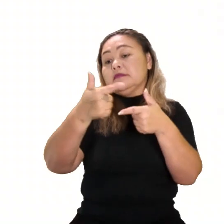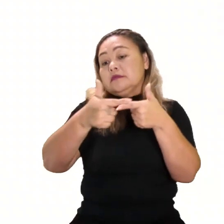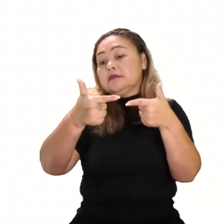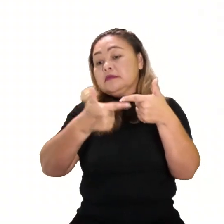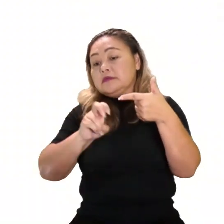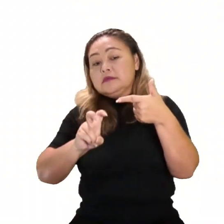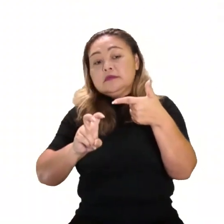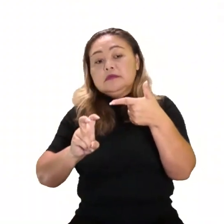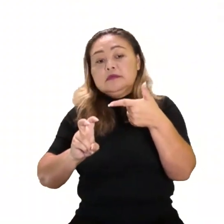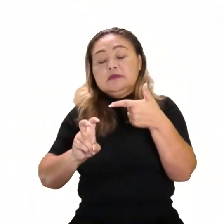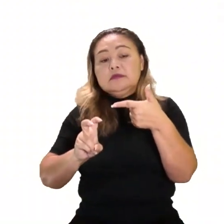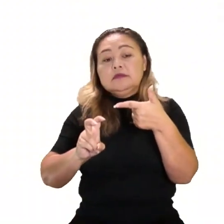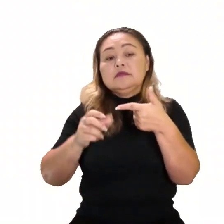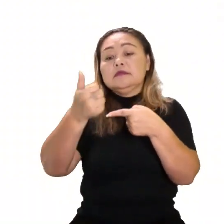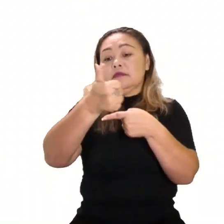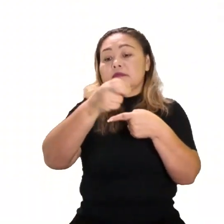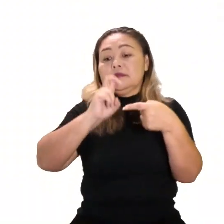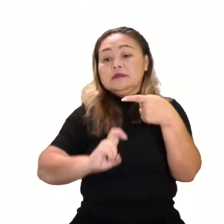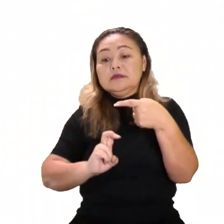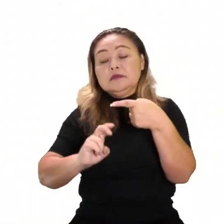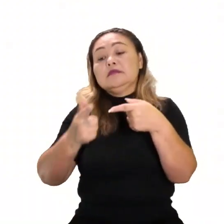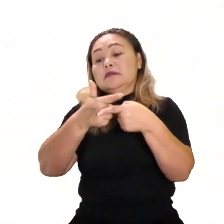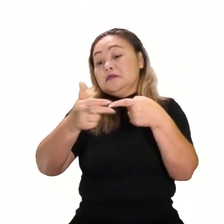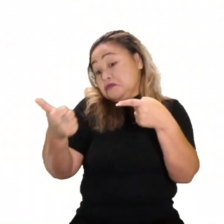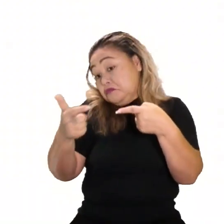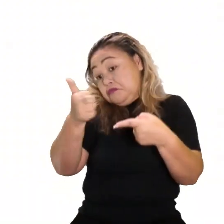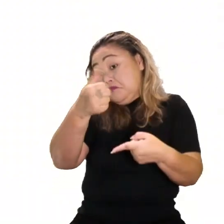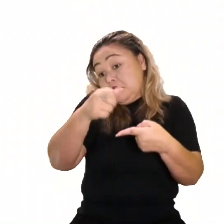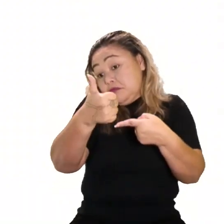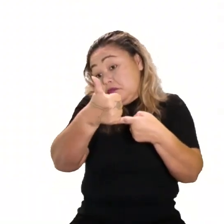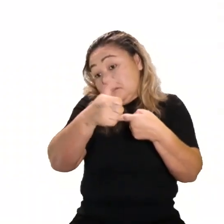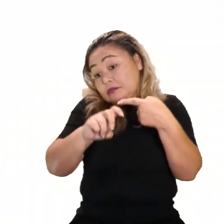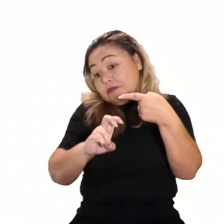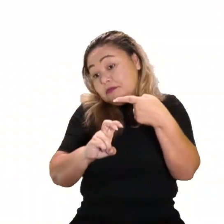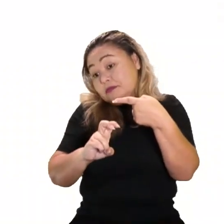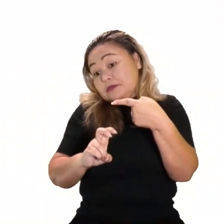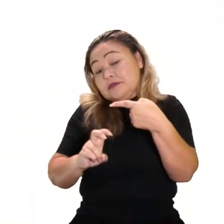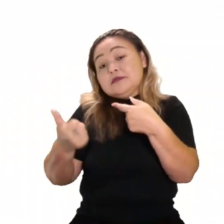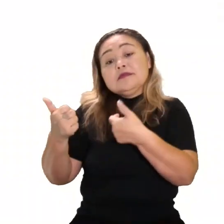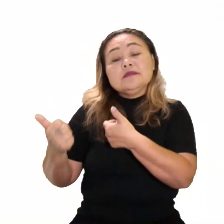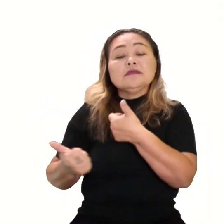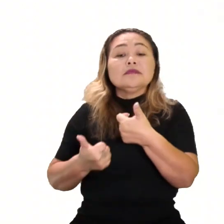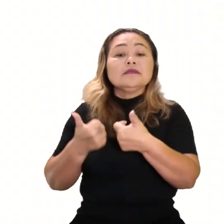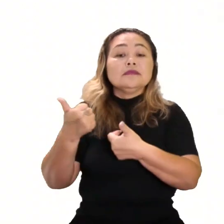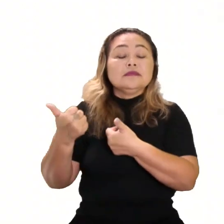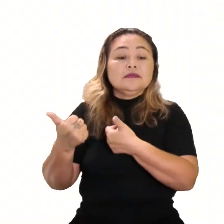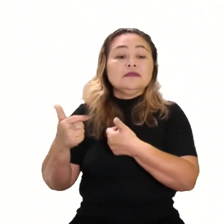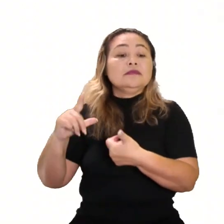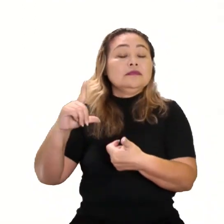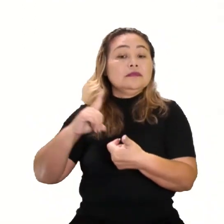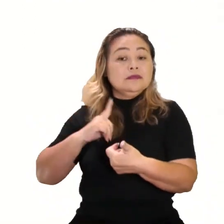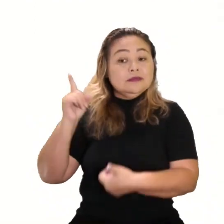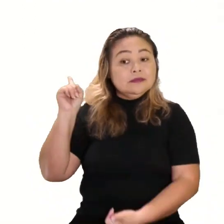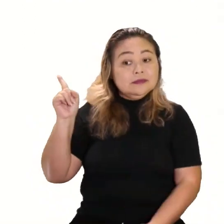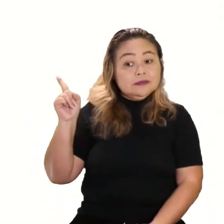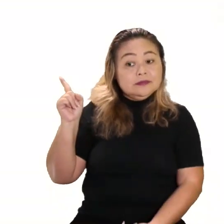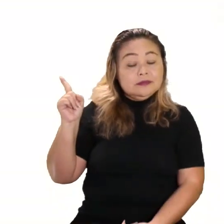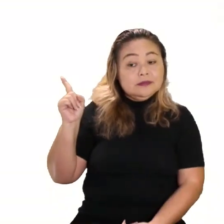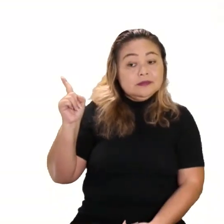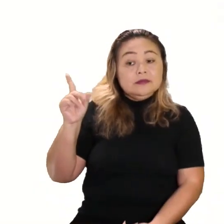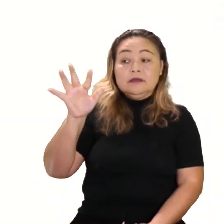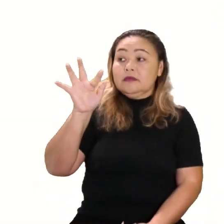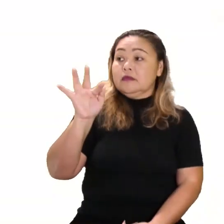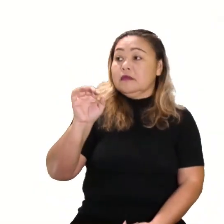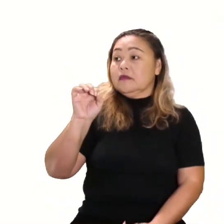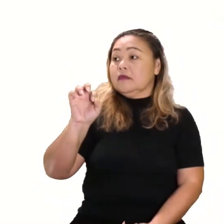25 fica 1/5. Pegar aqui, né? 1/5 mais dividido fácil? por 1 fica então 1/5. Por 1 dá né? 1/5. Beleza. Quando a gente pega a